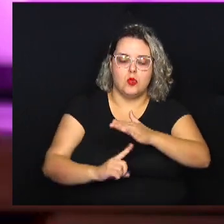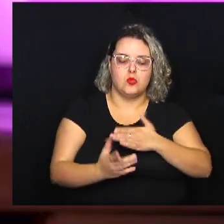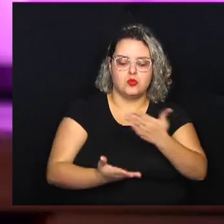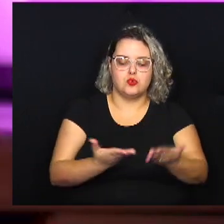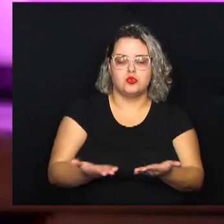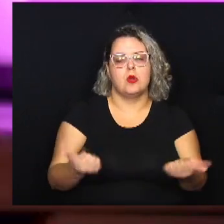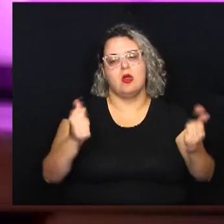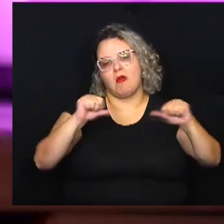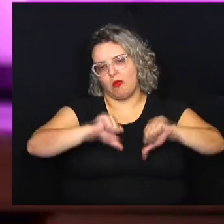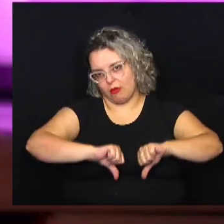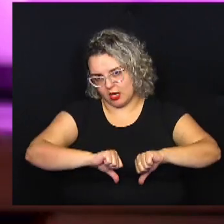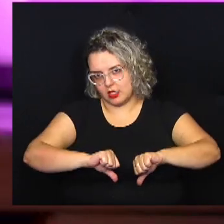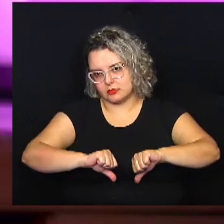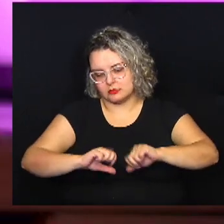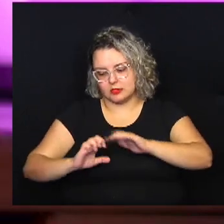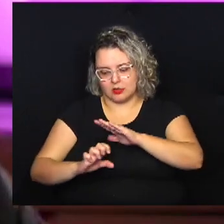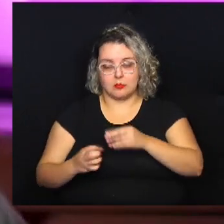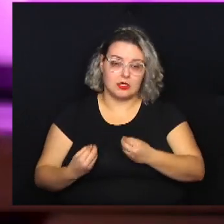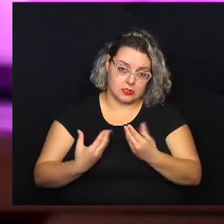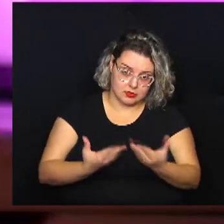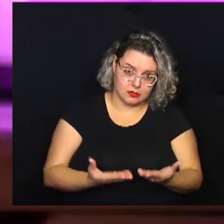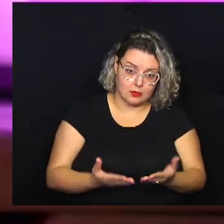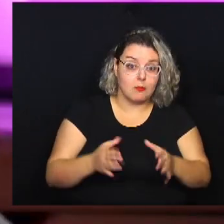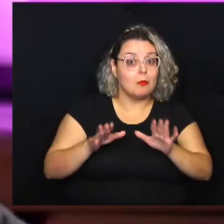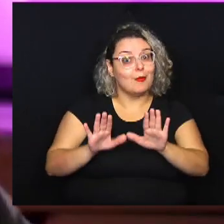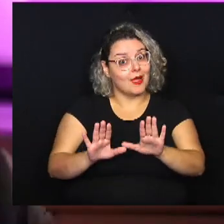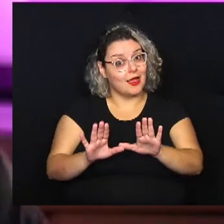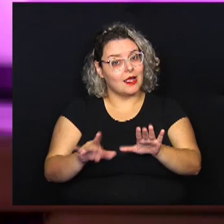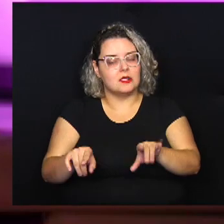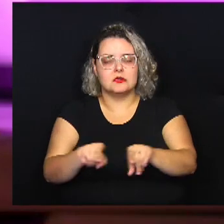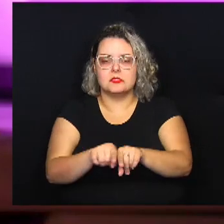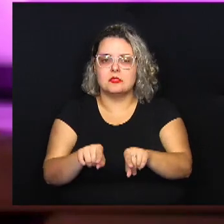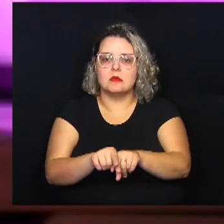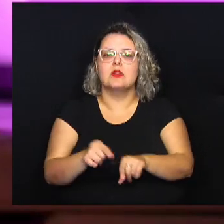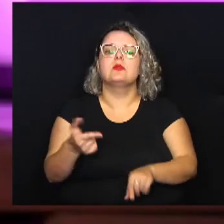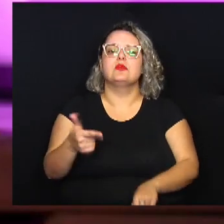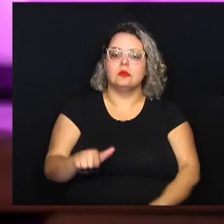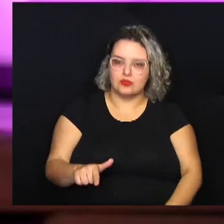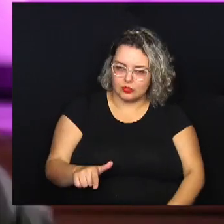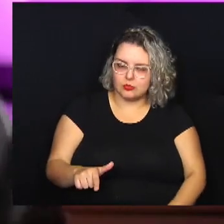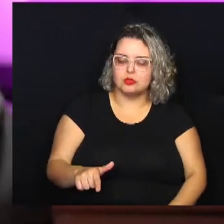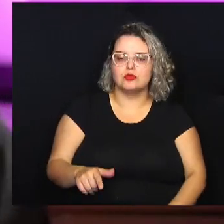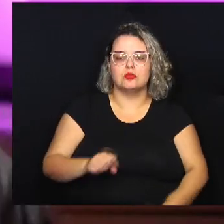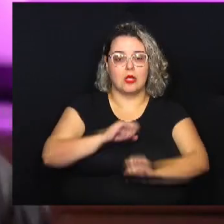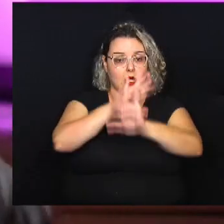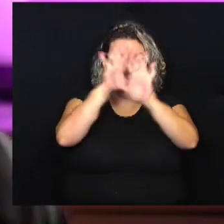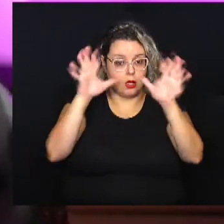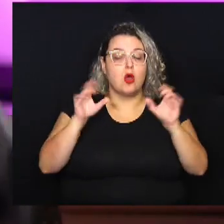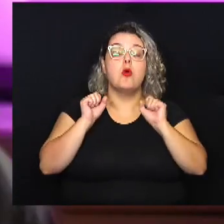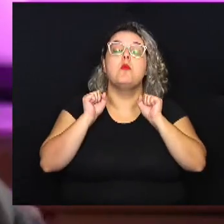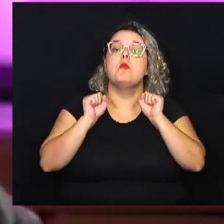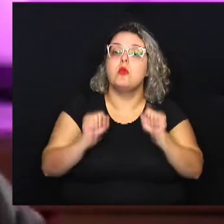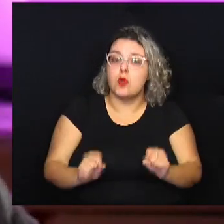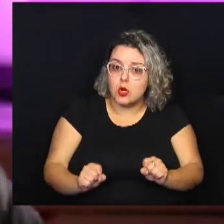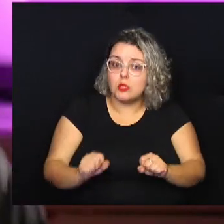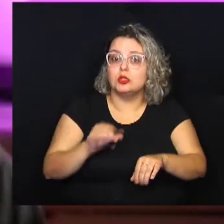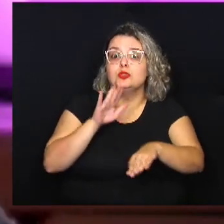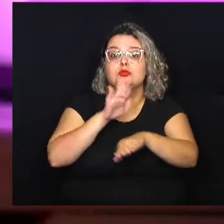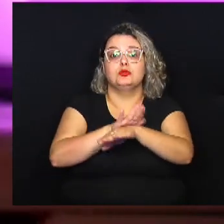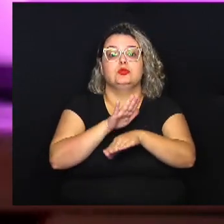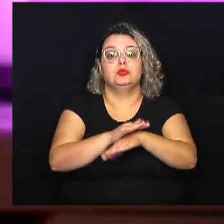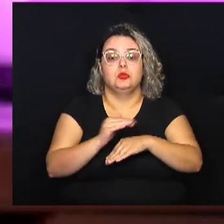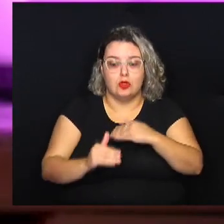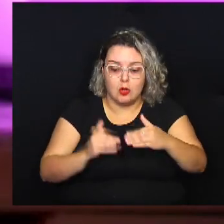uma empresa prestadora. Entretanto, a gente tem que novamente deixar claro que, podendo contribuir com a produção